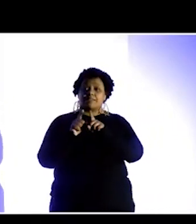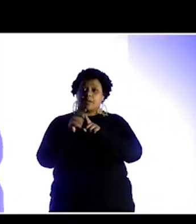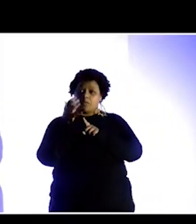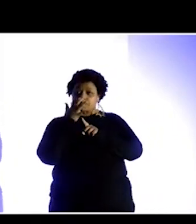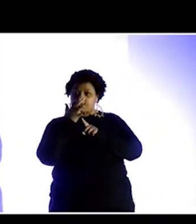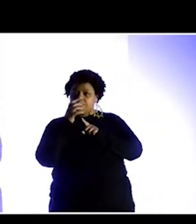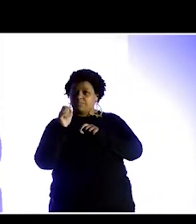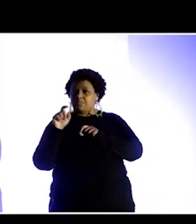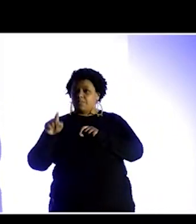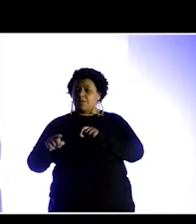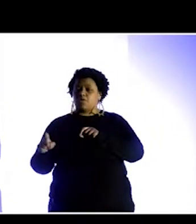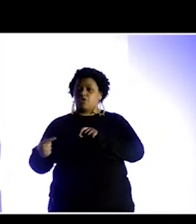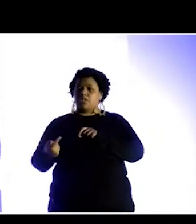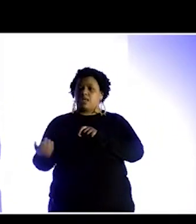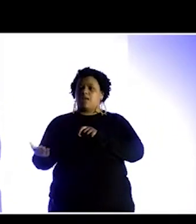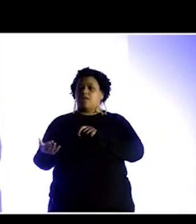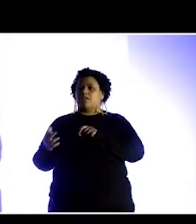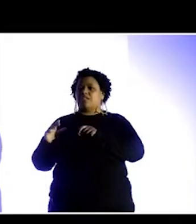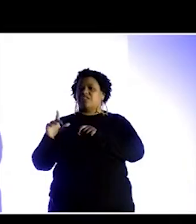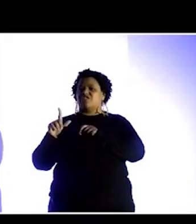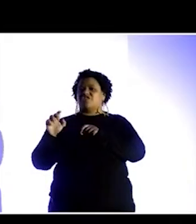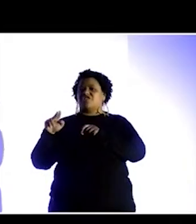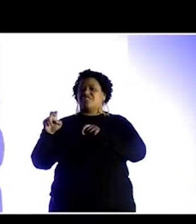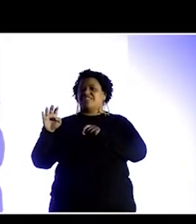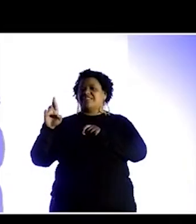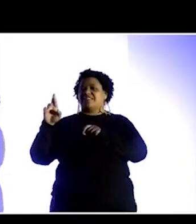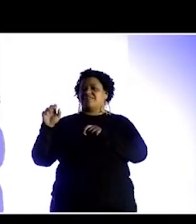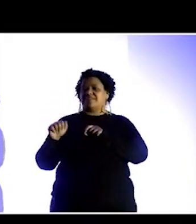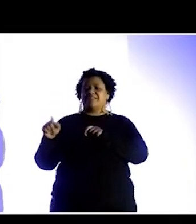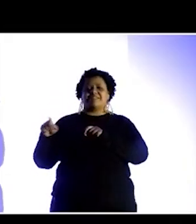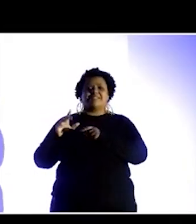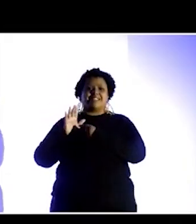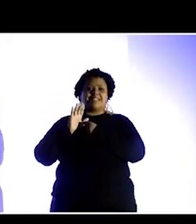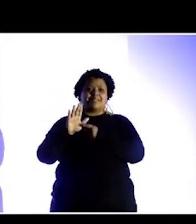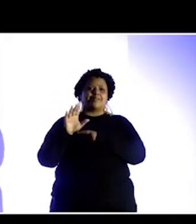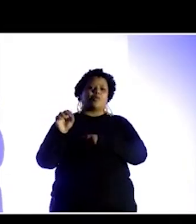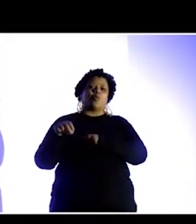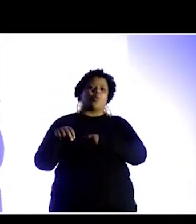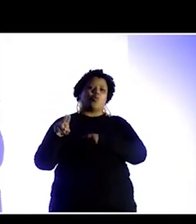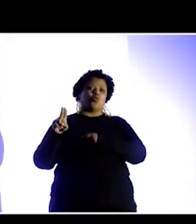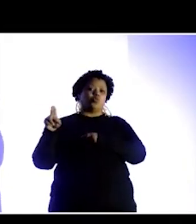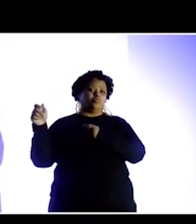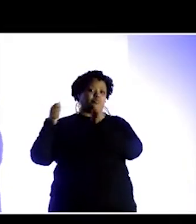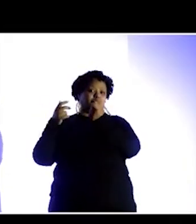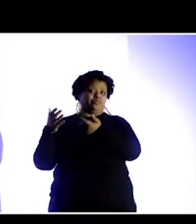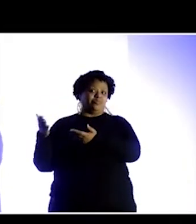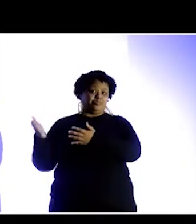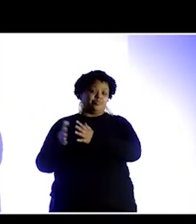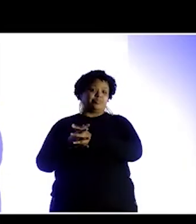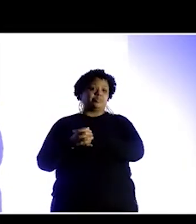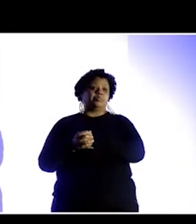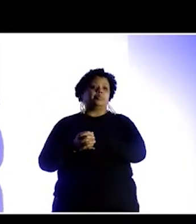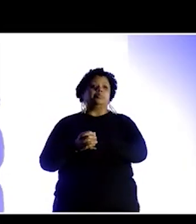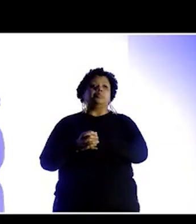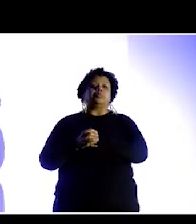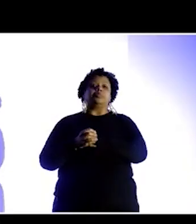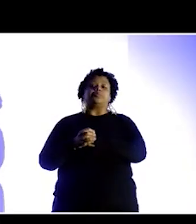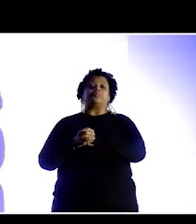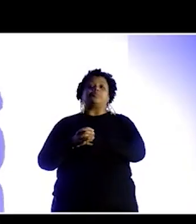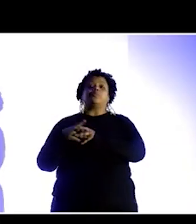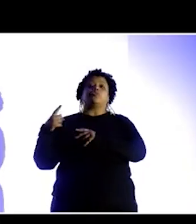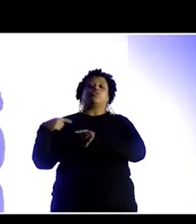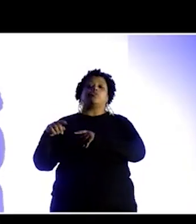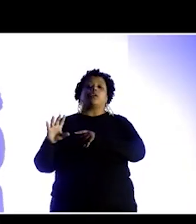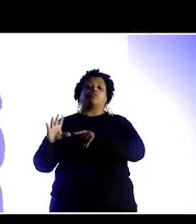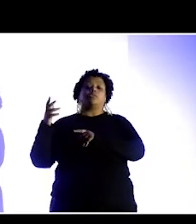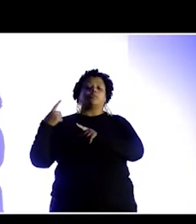um recorde. Eu tive recentemente, agora em Genebra, numa apresentação lá na ONU, e eu fui levar, né, a